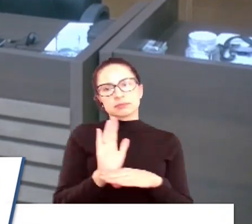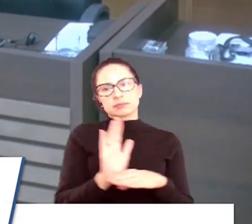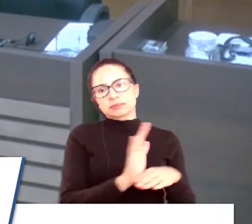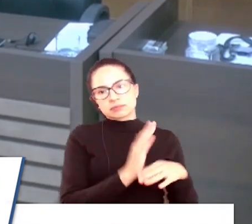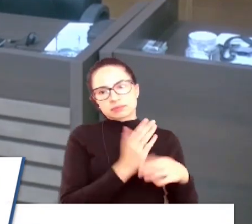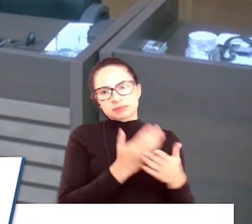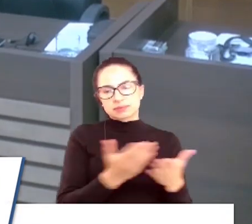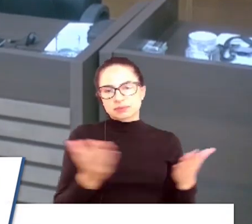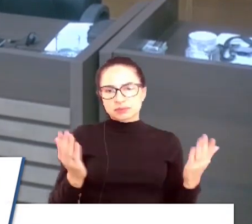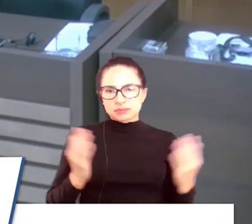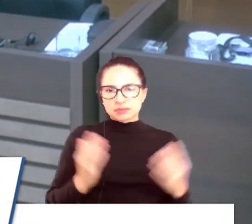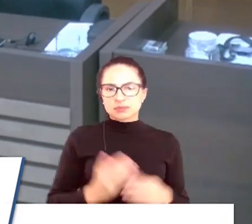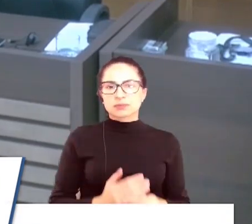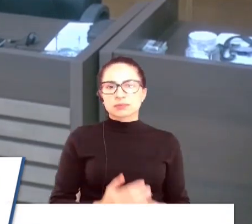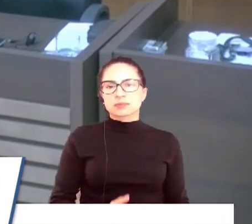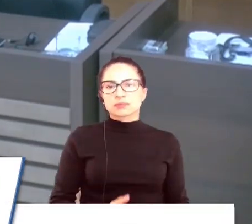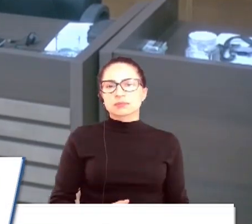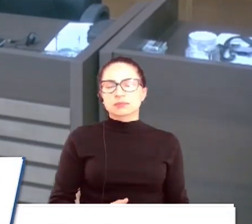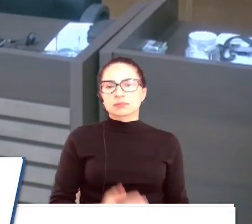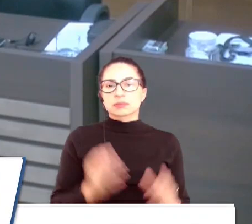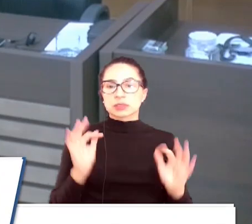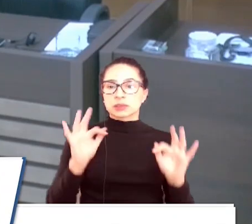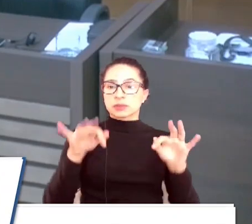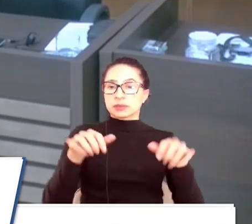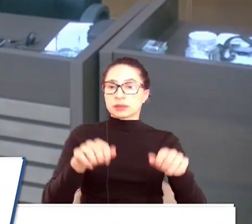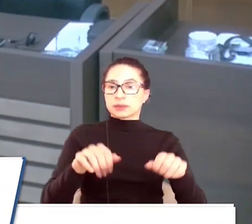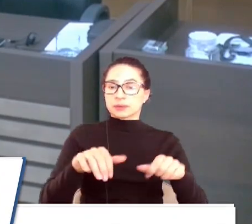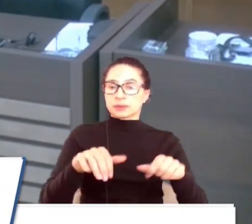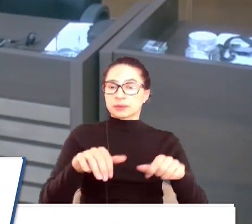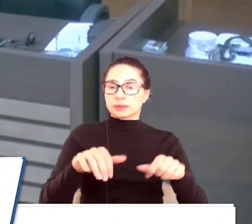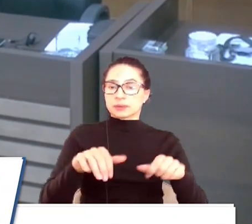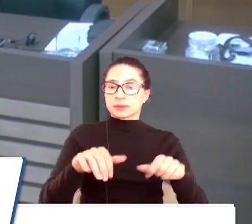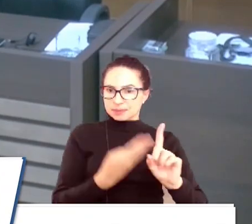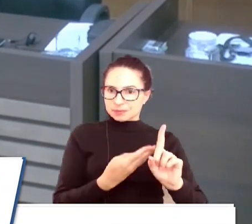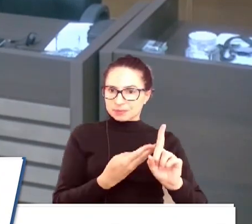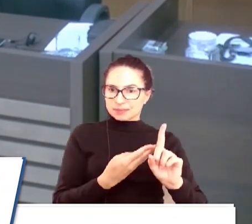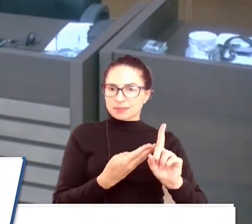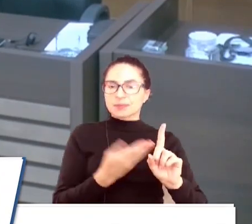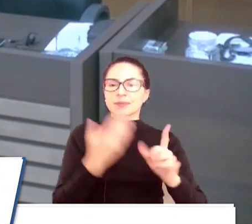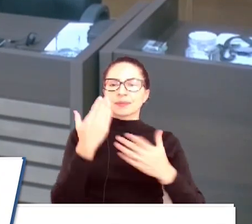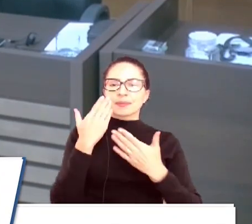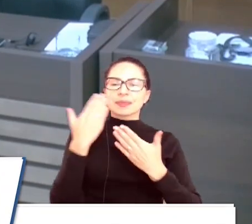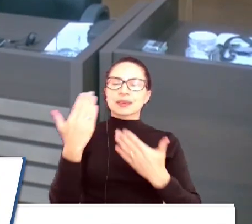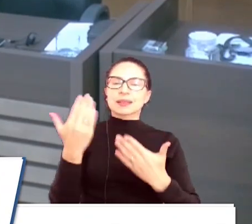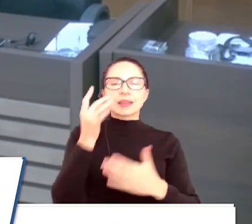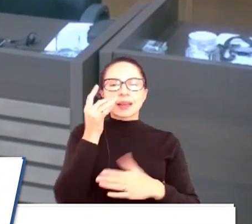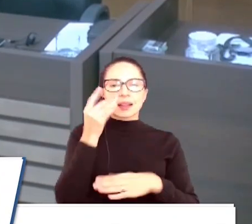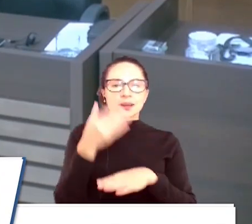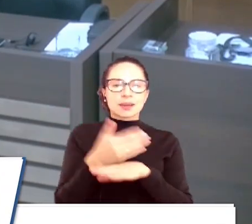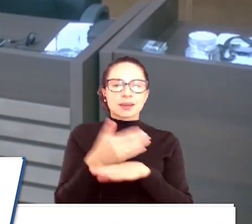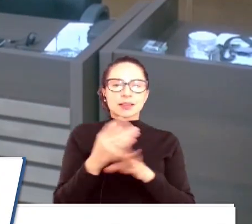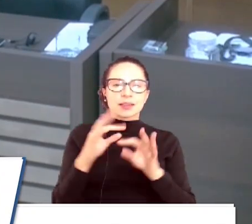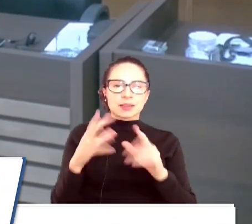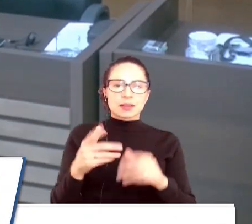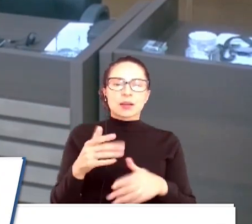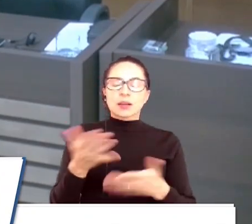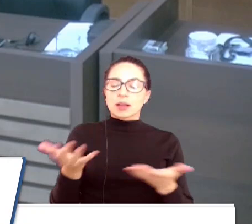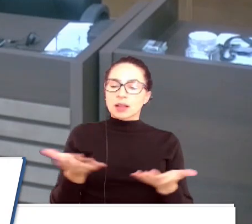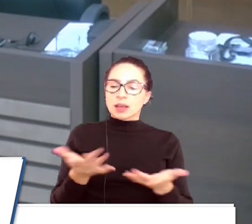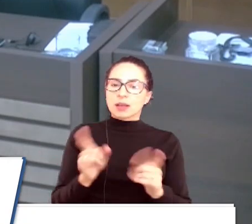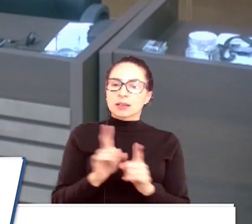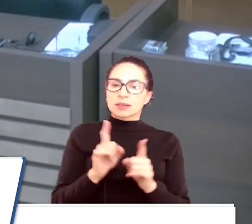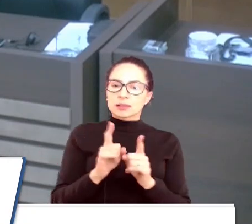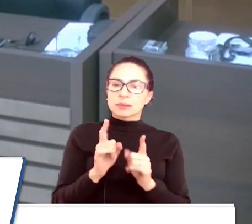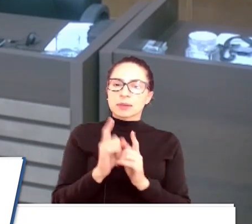vocês. Ao encerrar essa solenidade de entrega de moção de aplauso, agradeço a presença de todos e aproveito a oportunidade para parabenizar